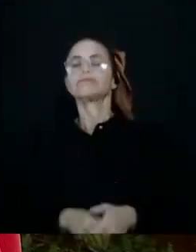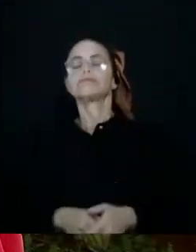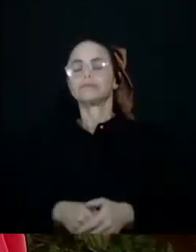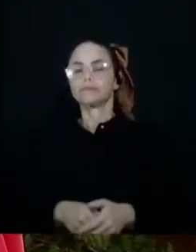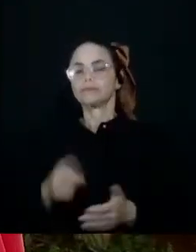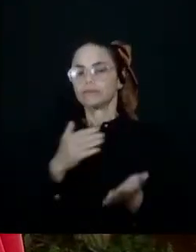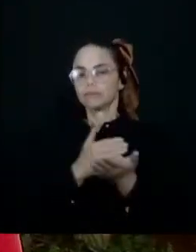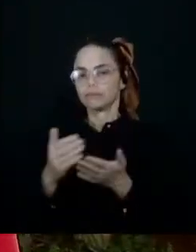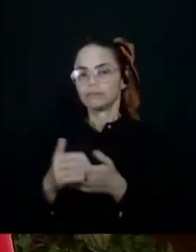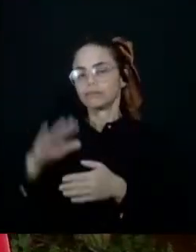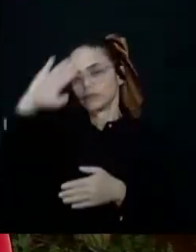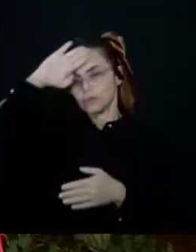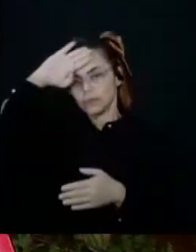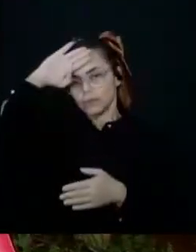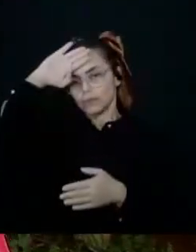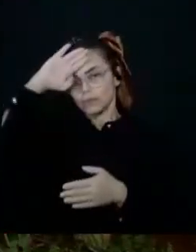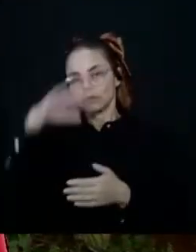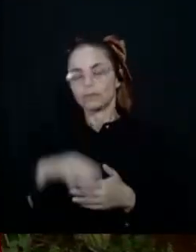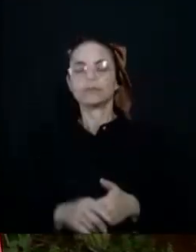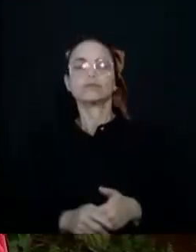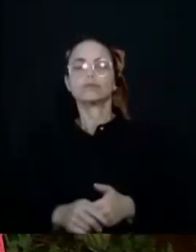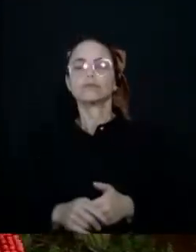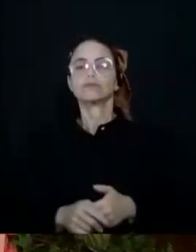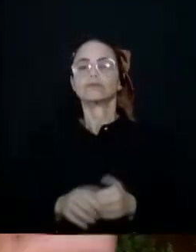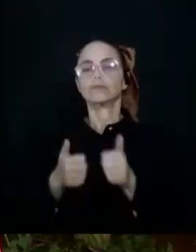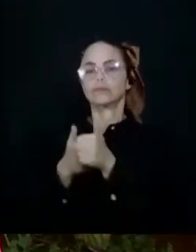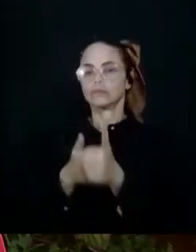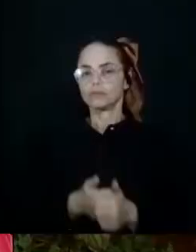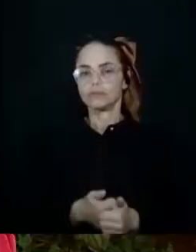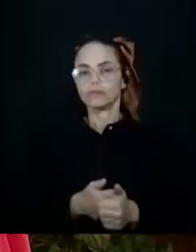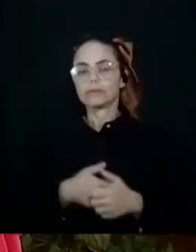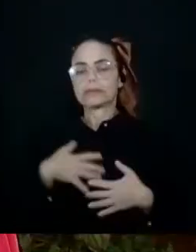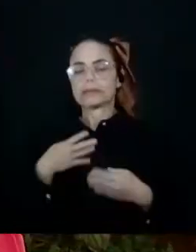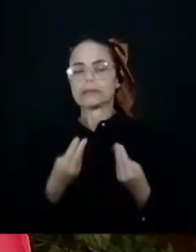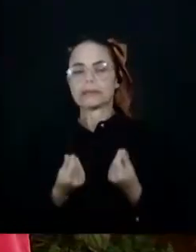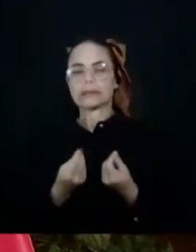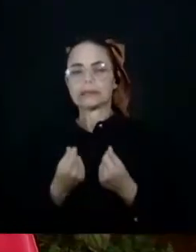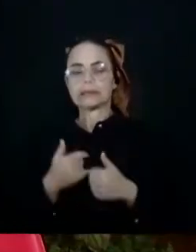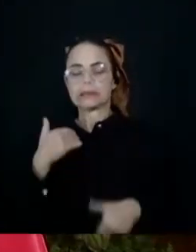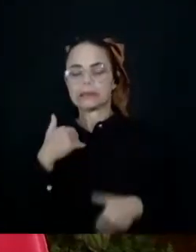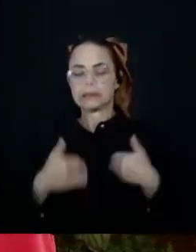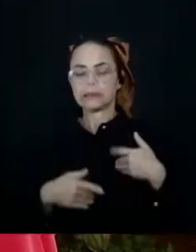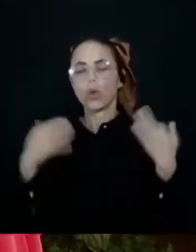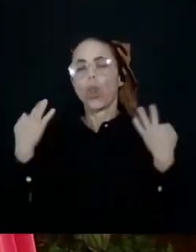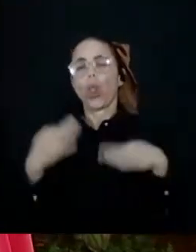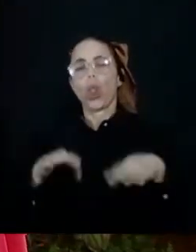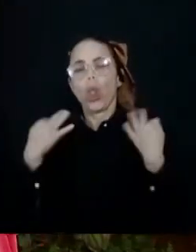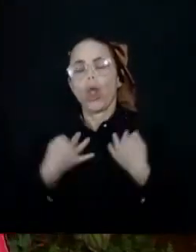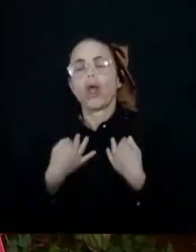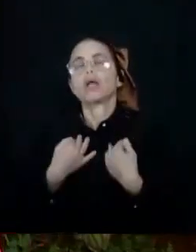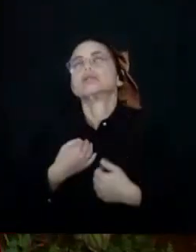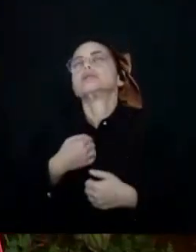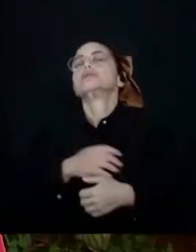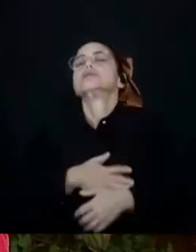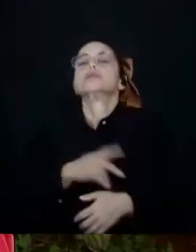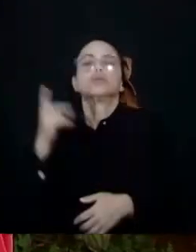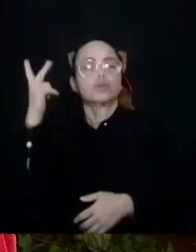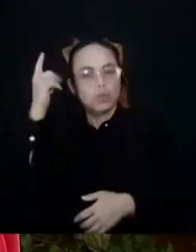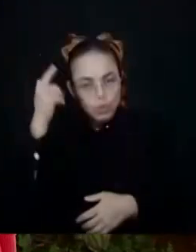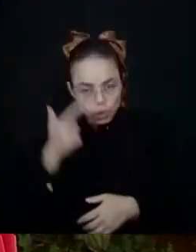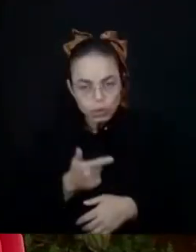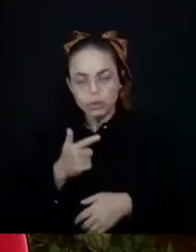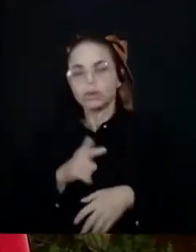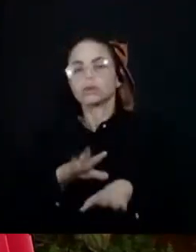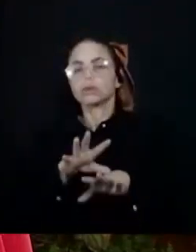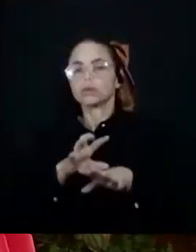uma febre, né? Acompanhada de aquela sensação de dor no corpo, mal-estar, que é comum das infecções virais.